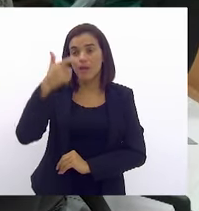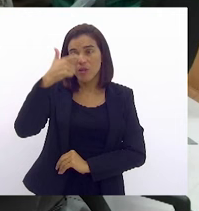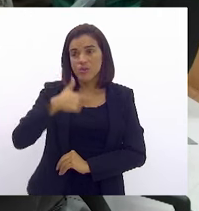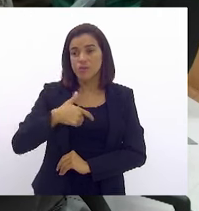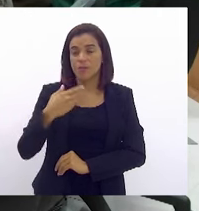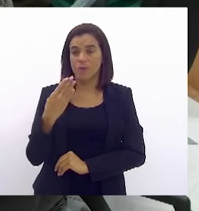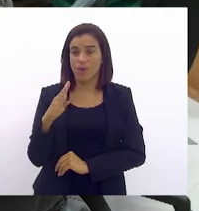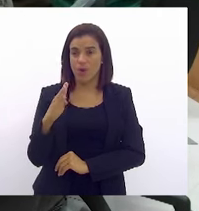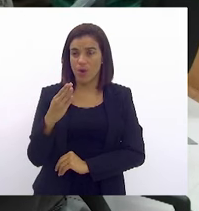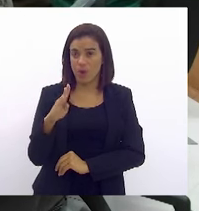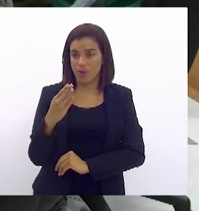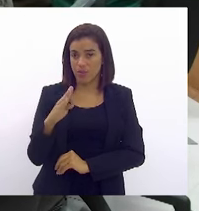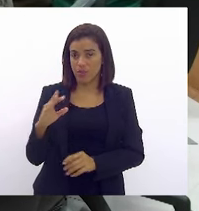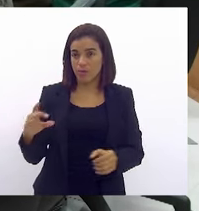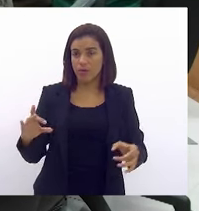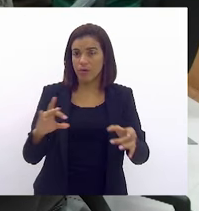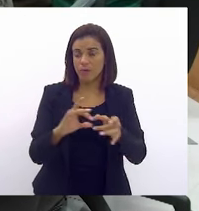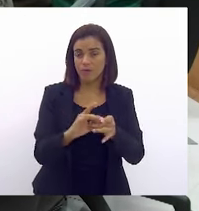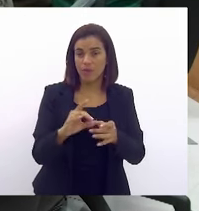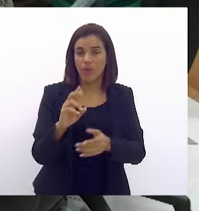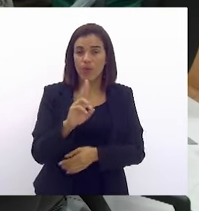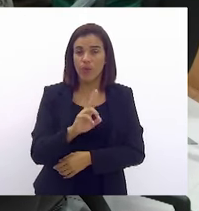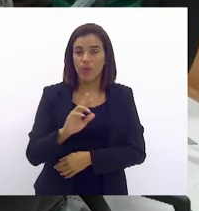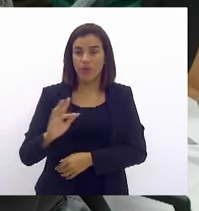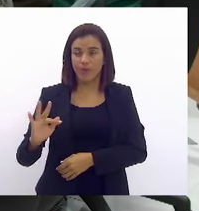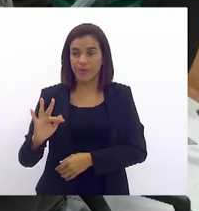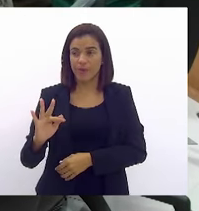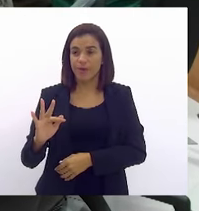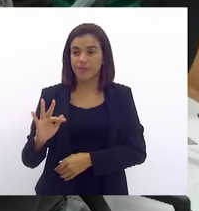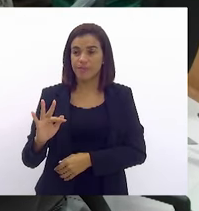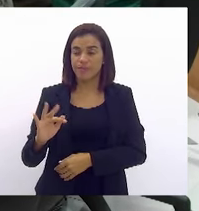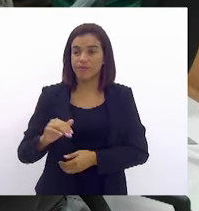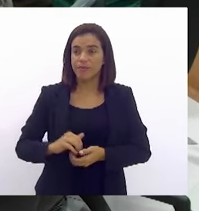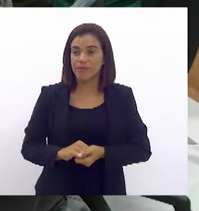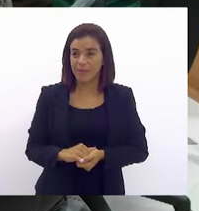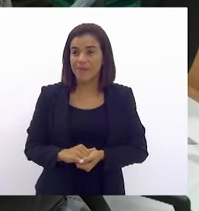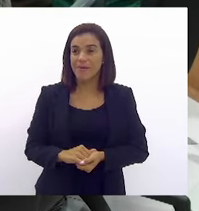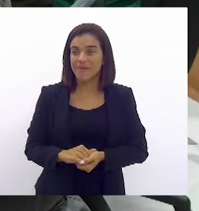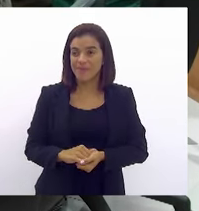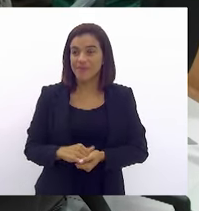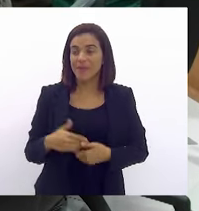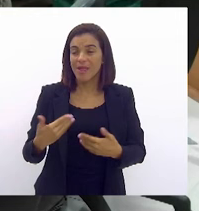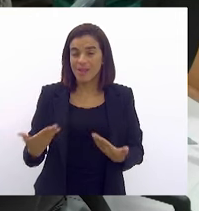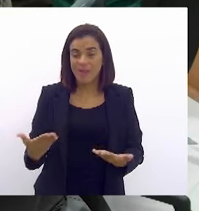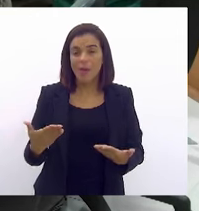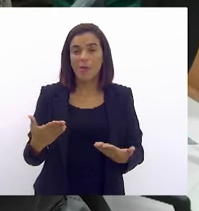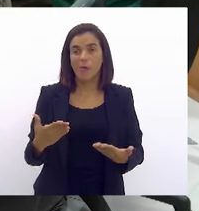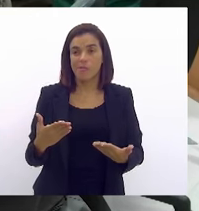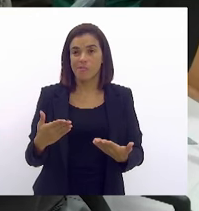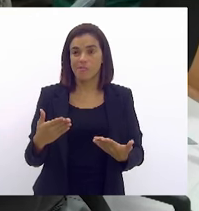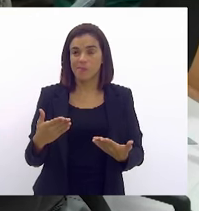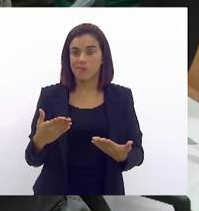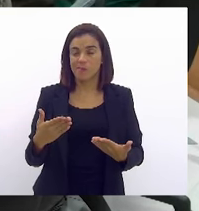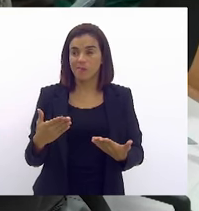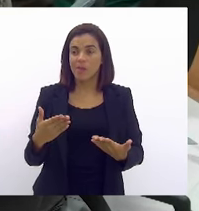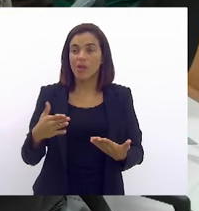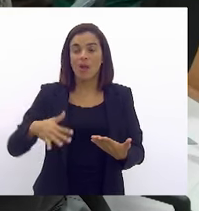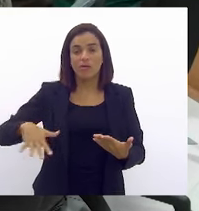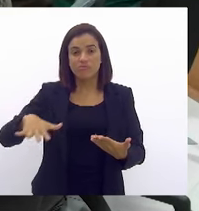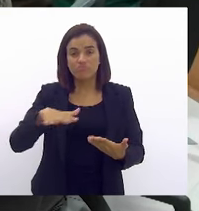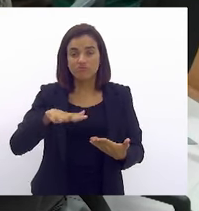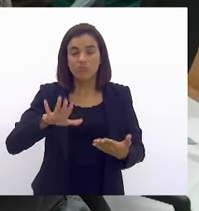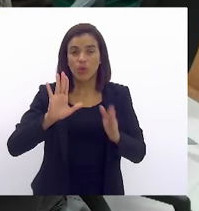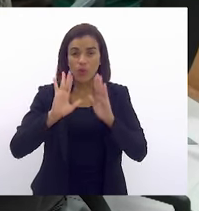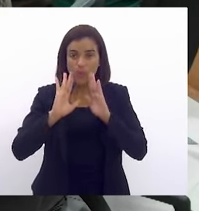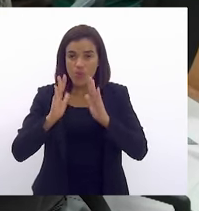estou vinculado à Universidade Federal Fluminense. Então, a principal lagoa de Maricá para sustentar todo o sistema lagunar, que está todo mundo focando,